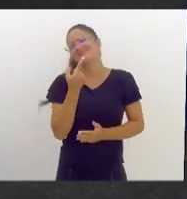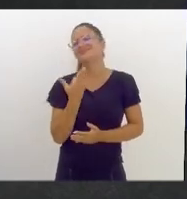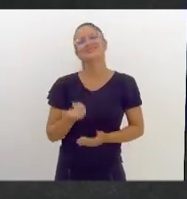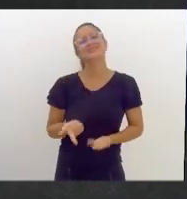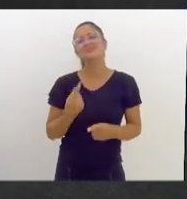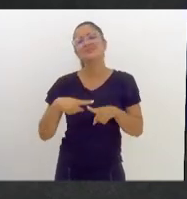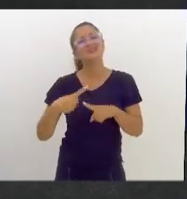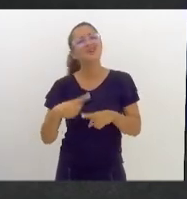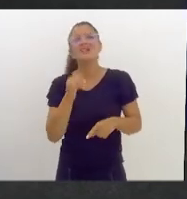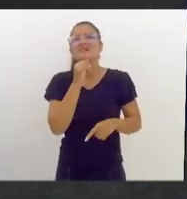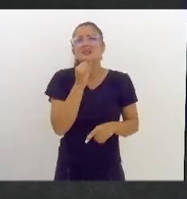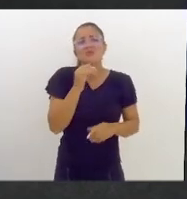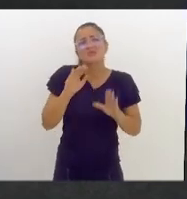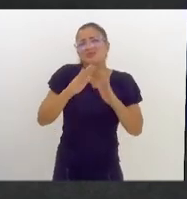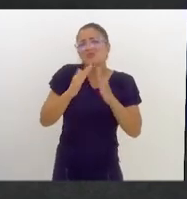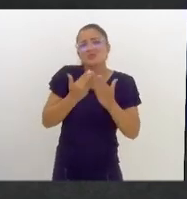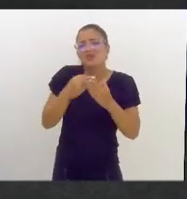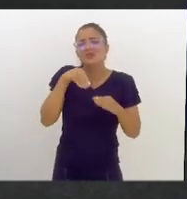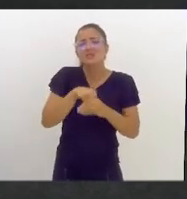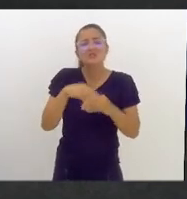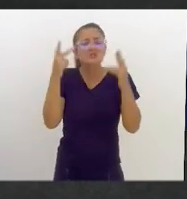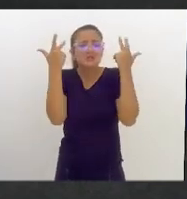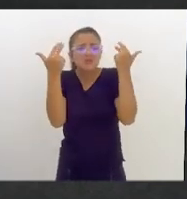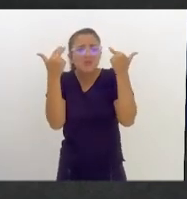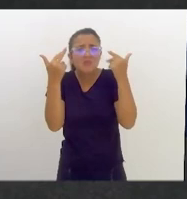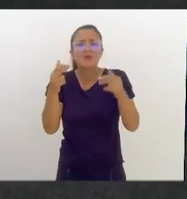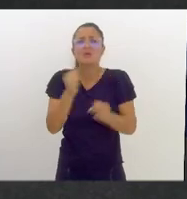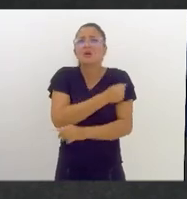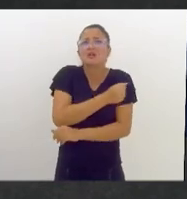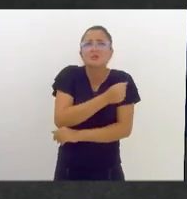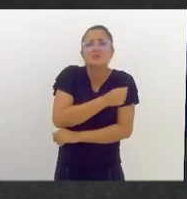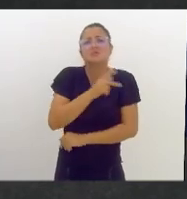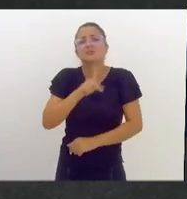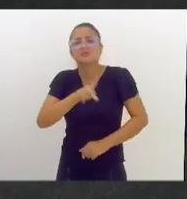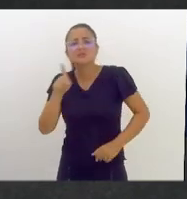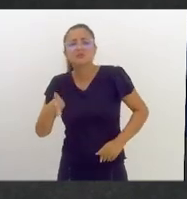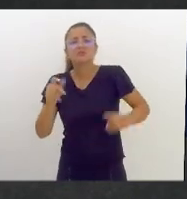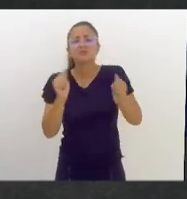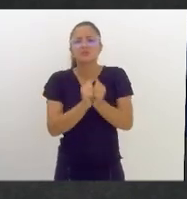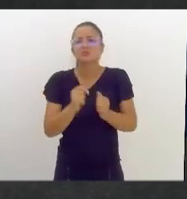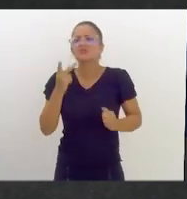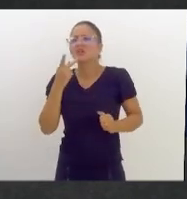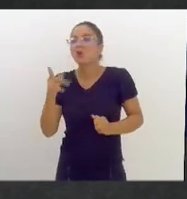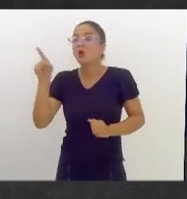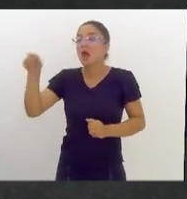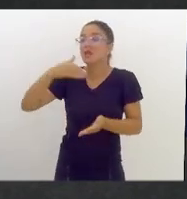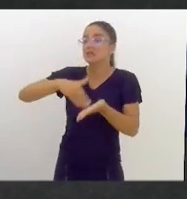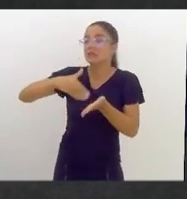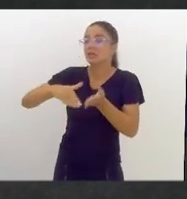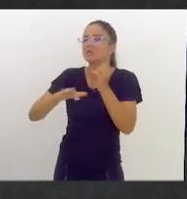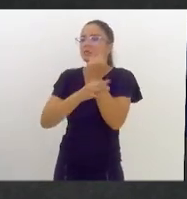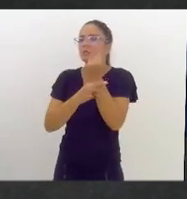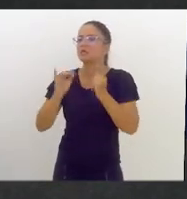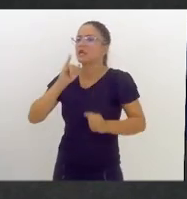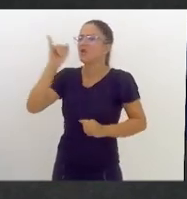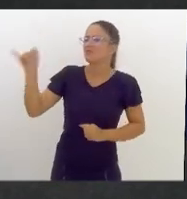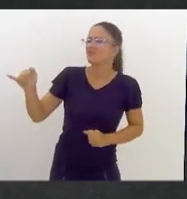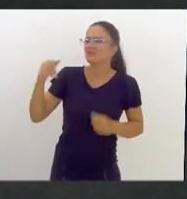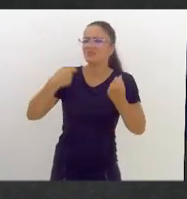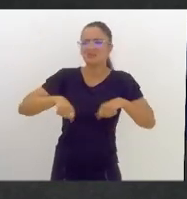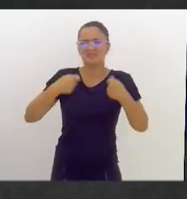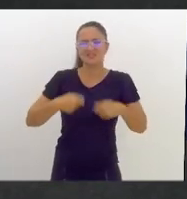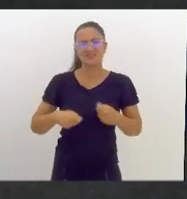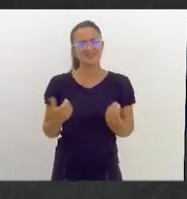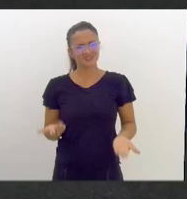são eventos que acontecem no ambiente da escola, com alunos, com professores, aí tem um para informar a Secretaria de Segurança. Não sei se